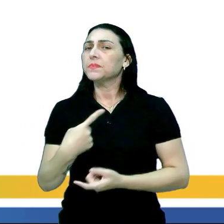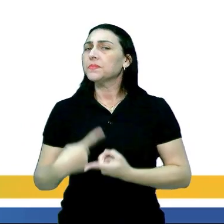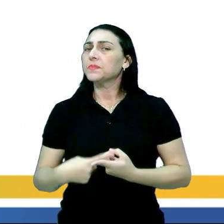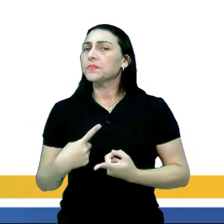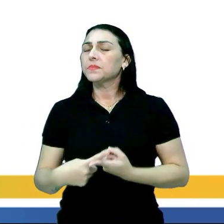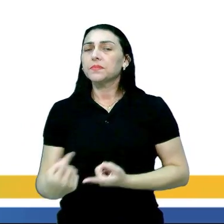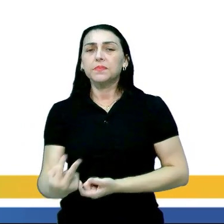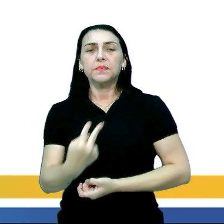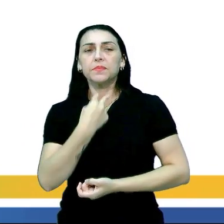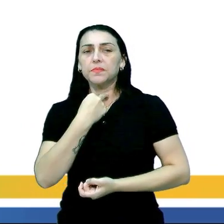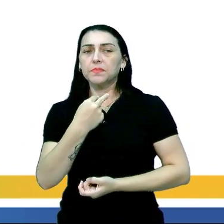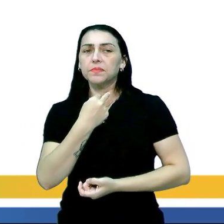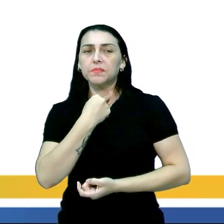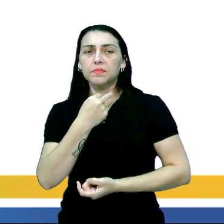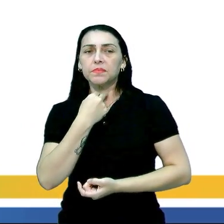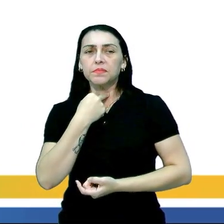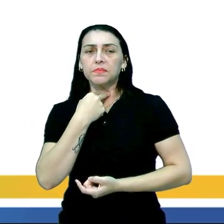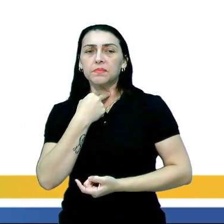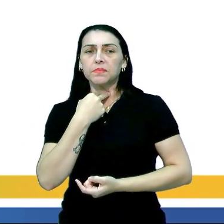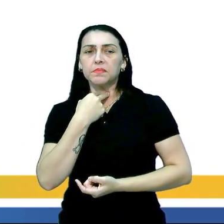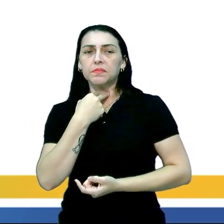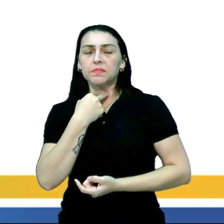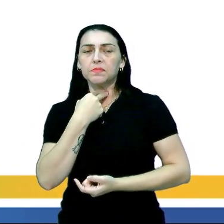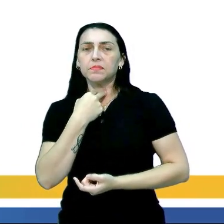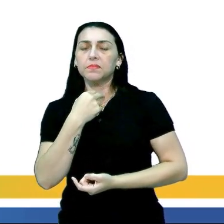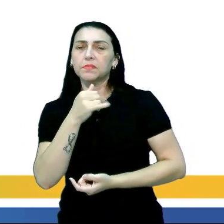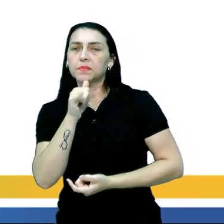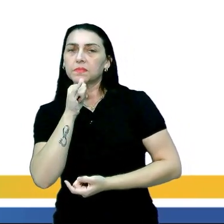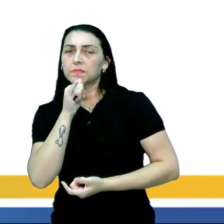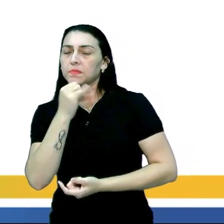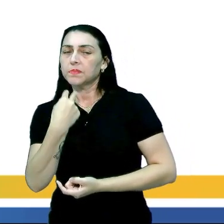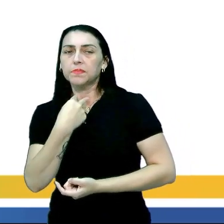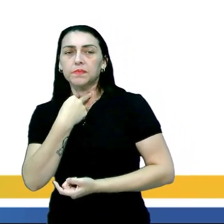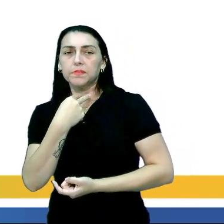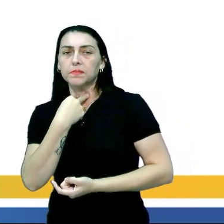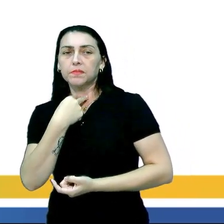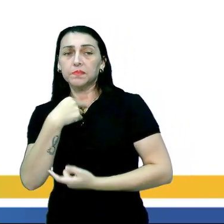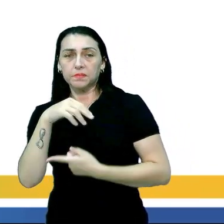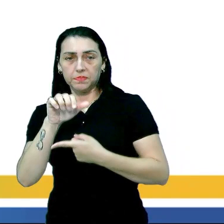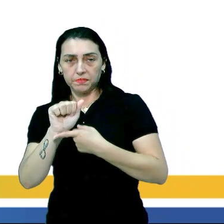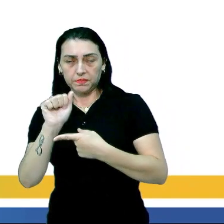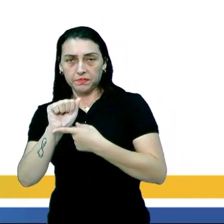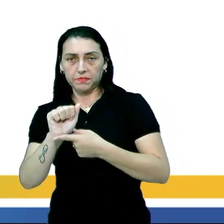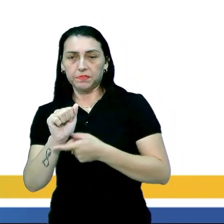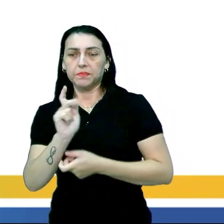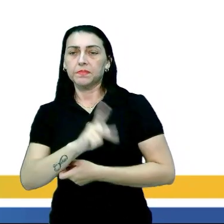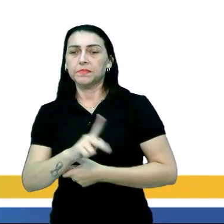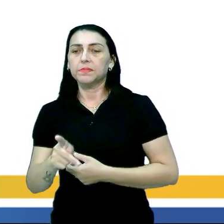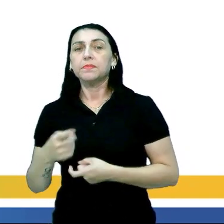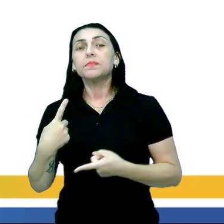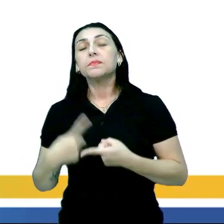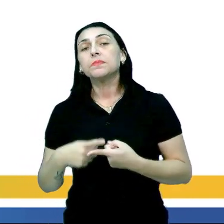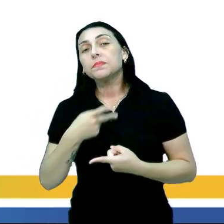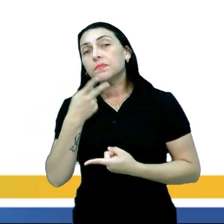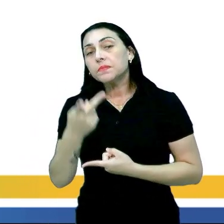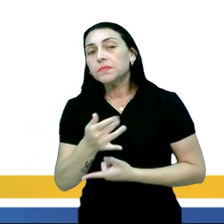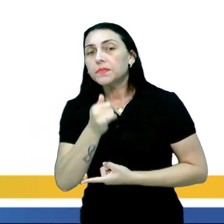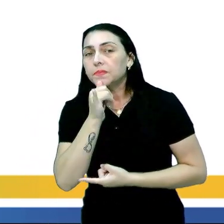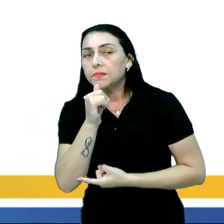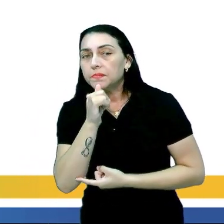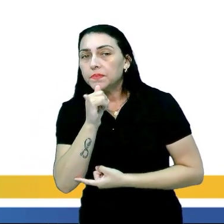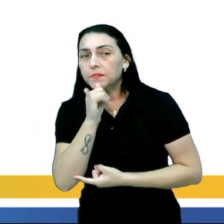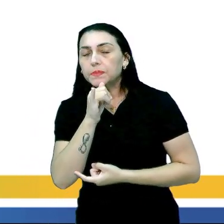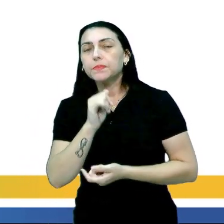que não pode ser a alternativa, por exemplo, por que não pode ser a letra A, professora? Porque ele fala, por